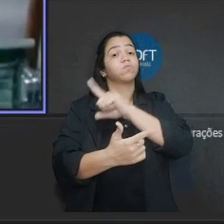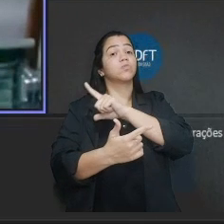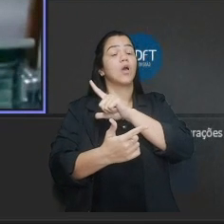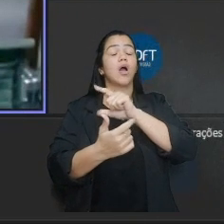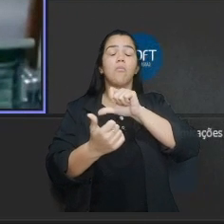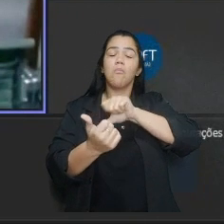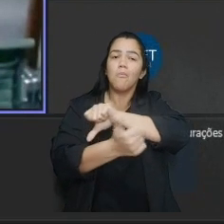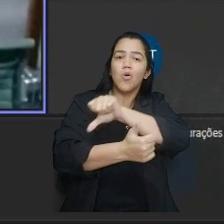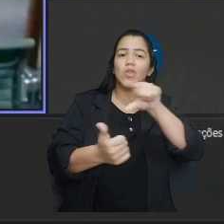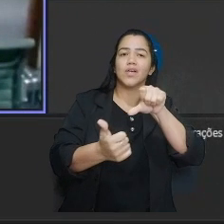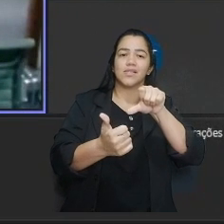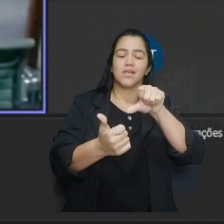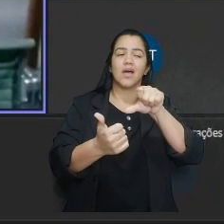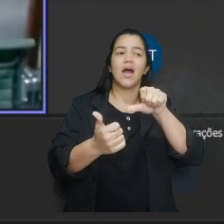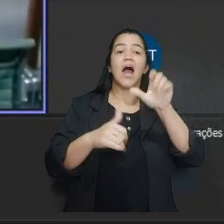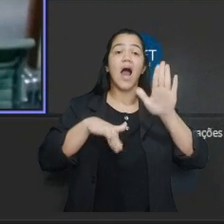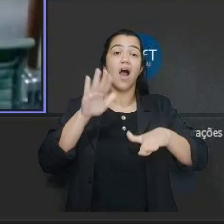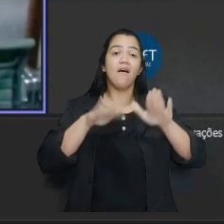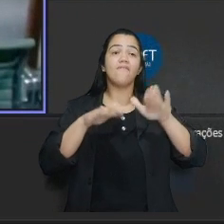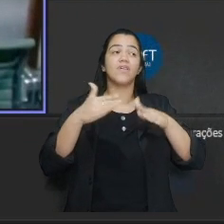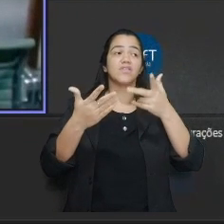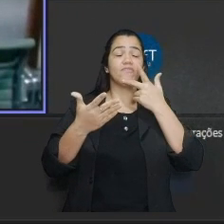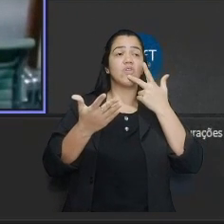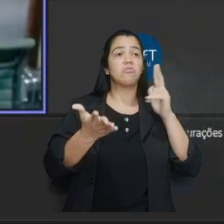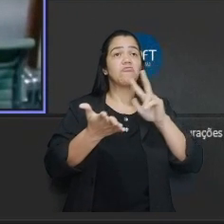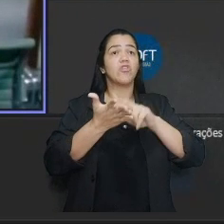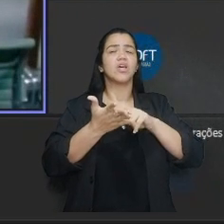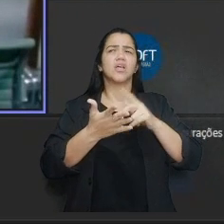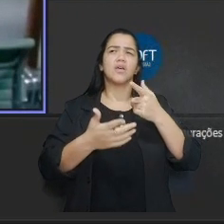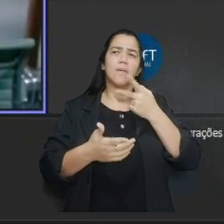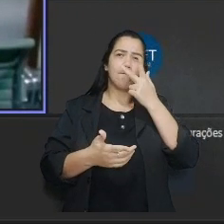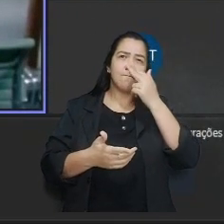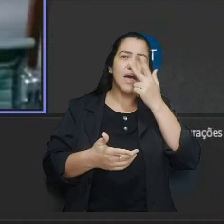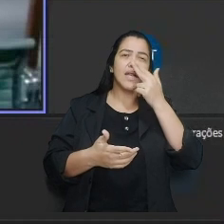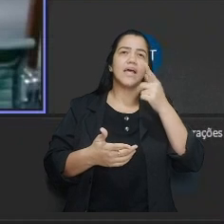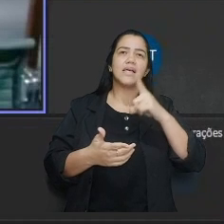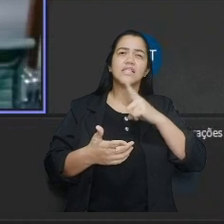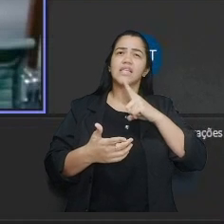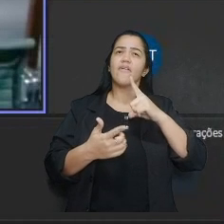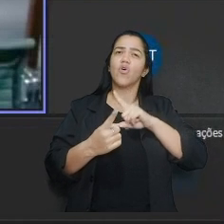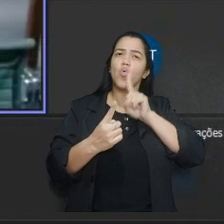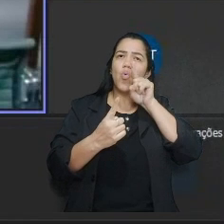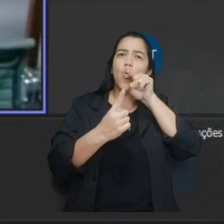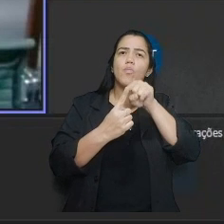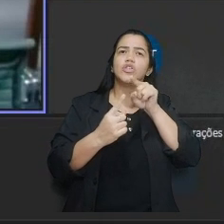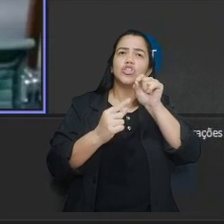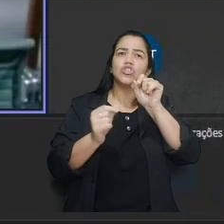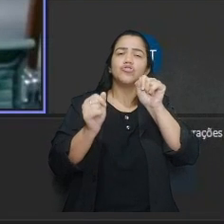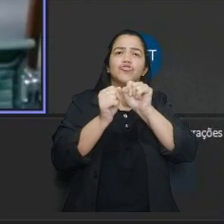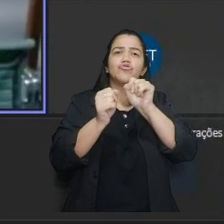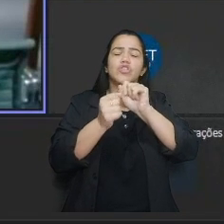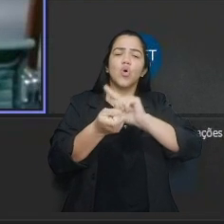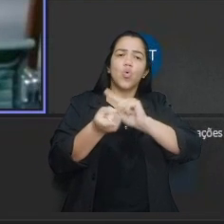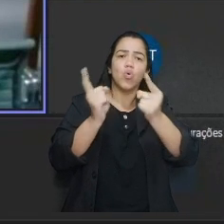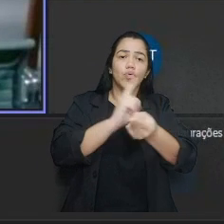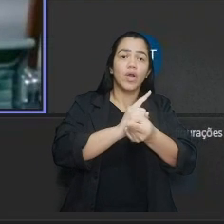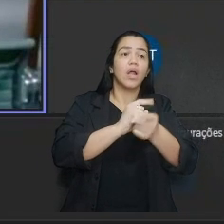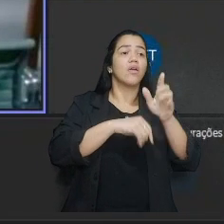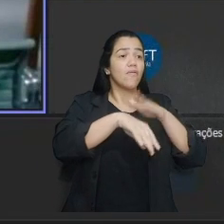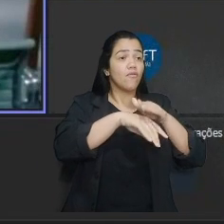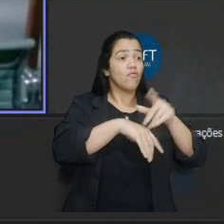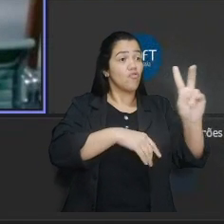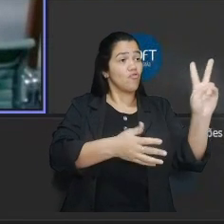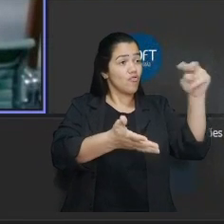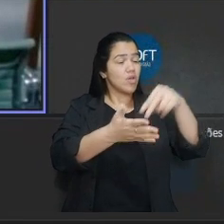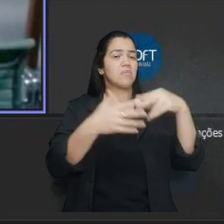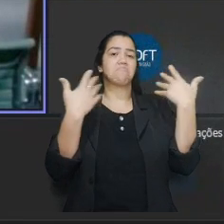casos e obteve o resultado. Então, muitas das vezes, assim, os eminentes julgadores, inclusive, disseram, estavam com a predisposição